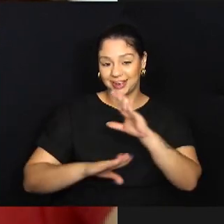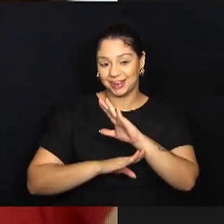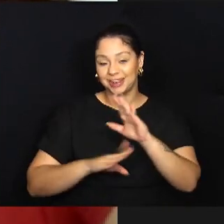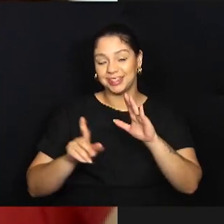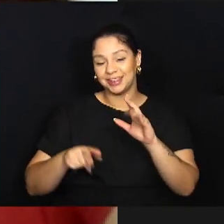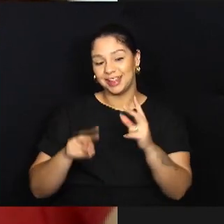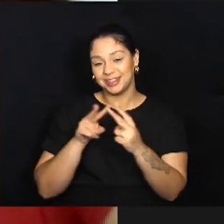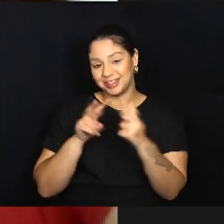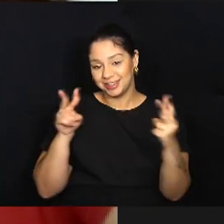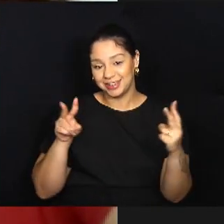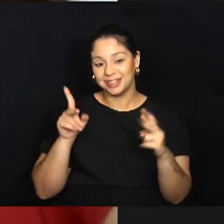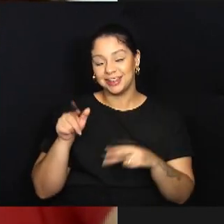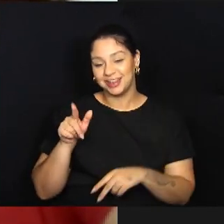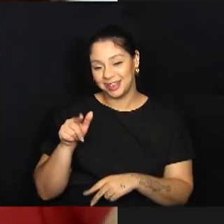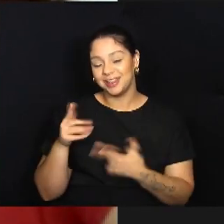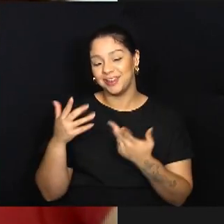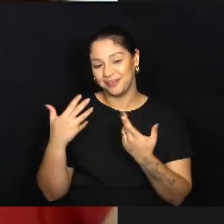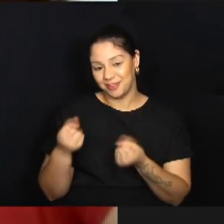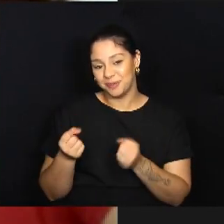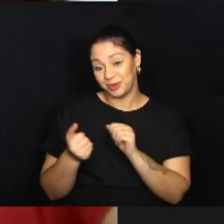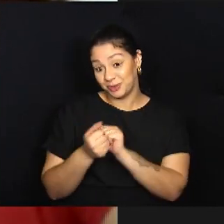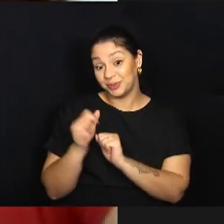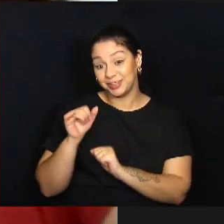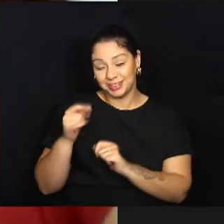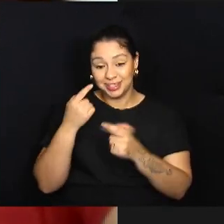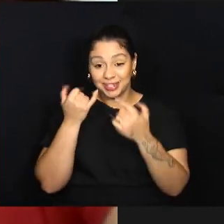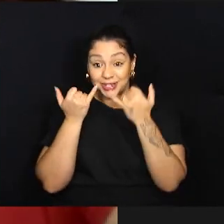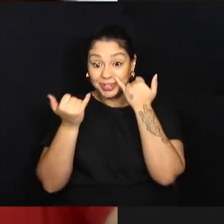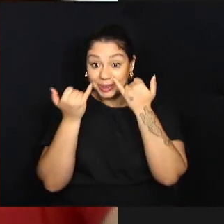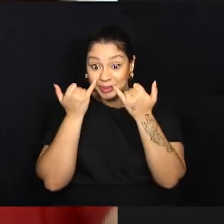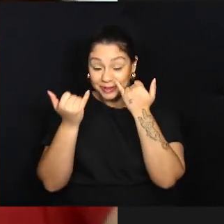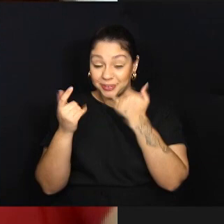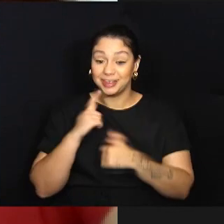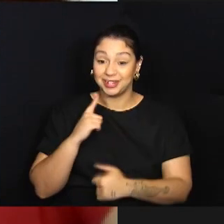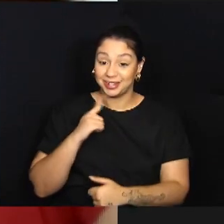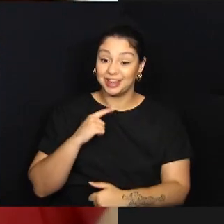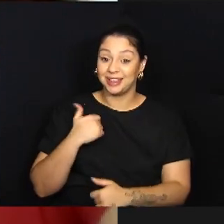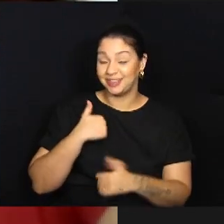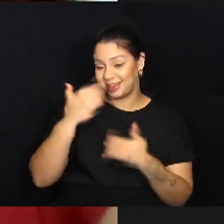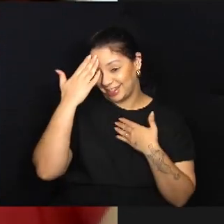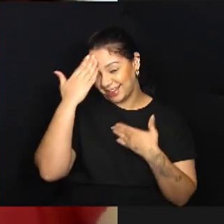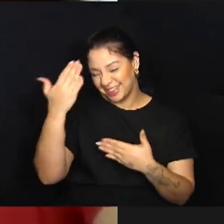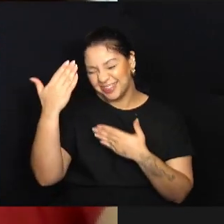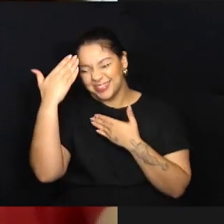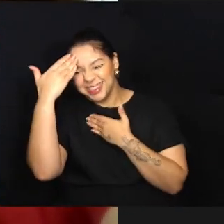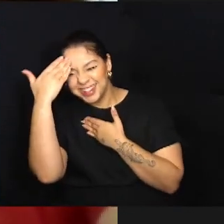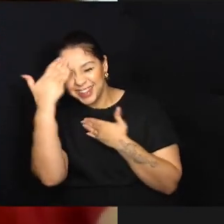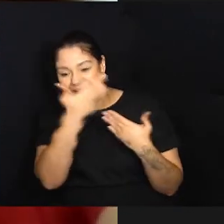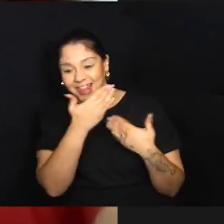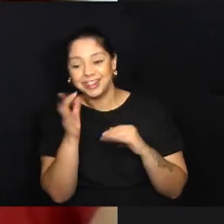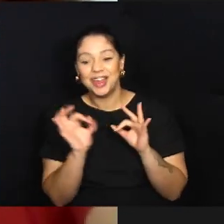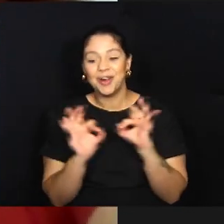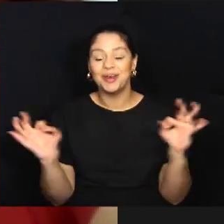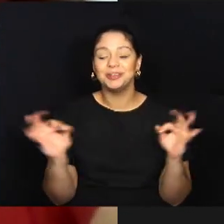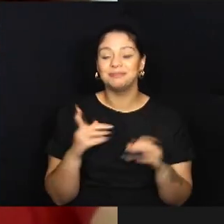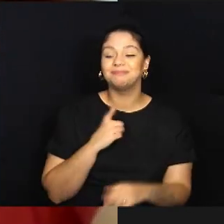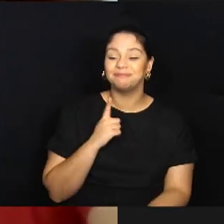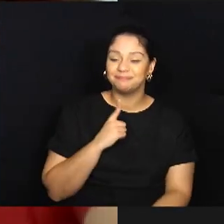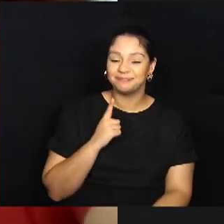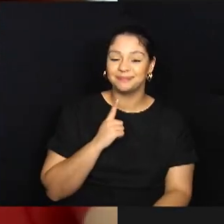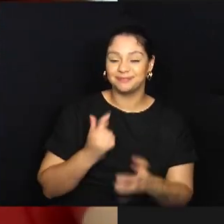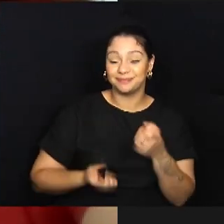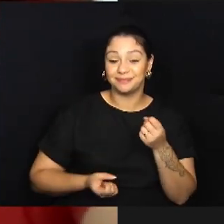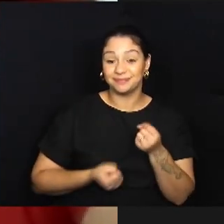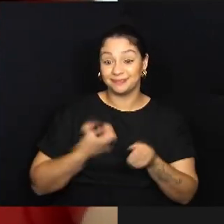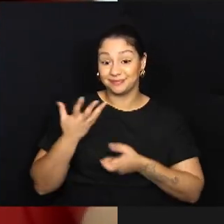aqui. E também, a gente tendo novidades, a gente vai entrar em contato. Muito obrigada. Foi muito gostoso. É gostoso a gente falar do